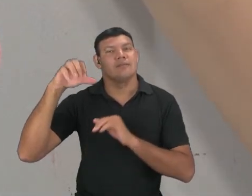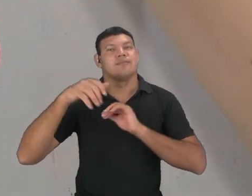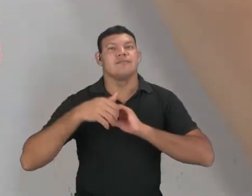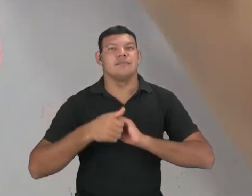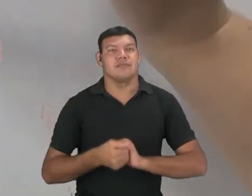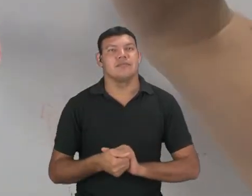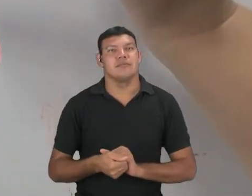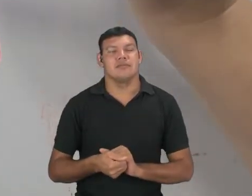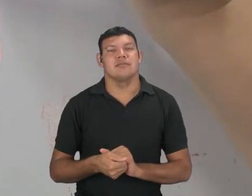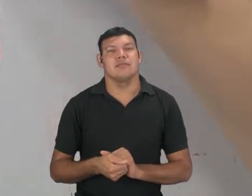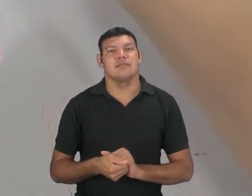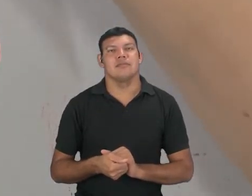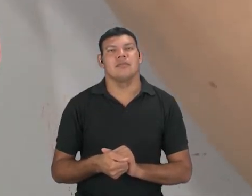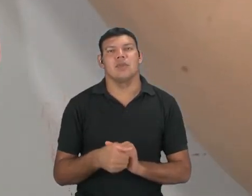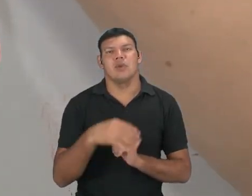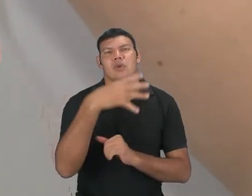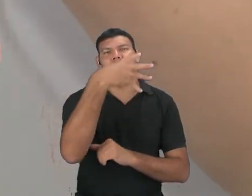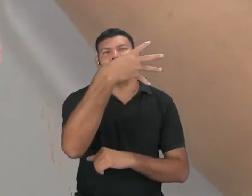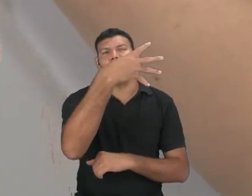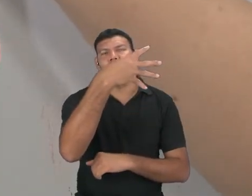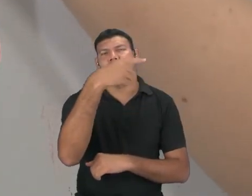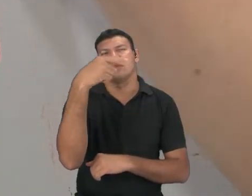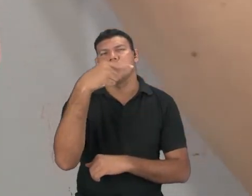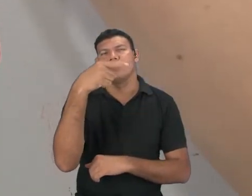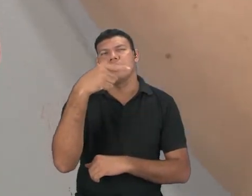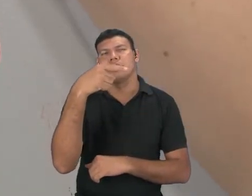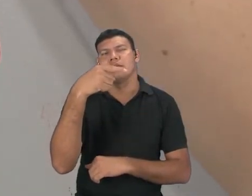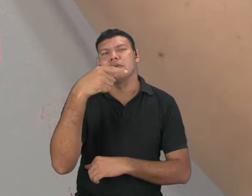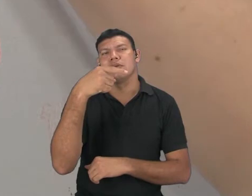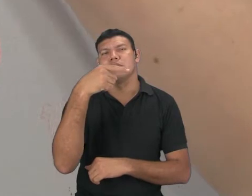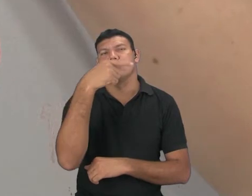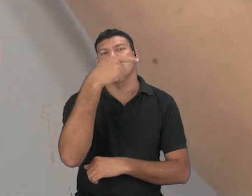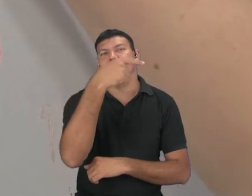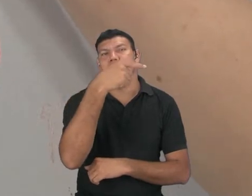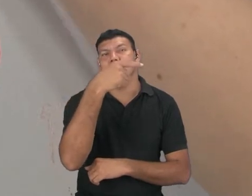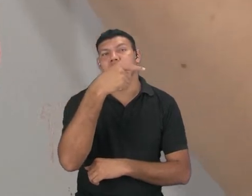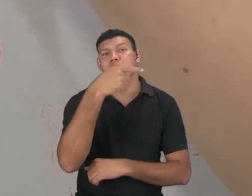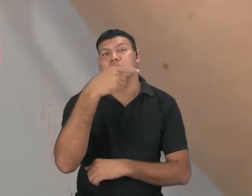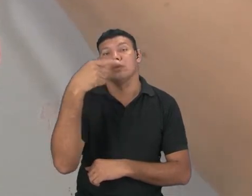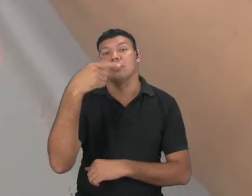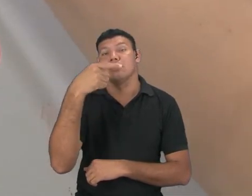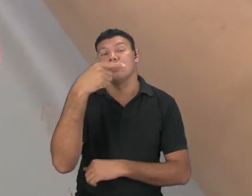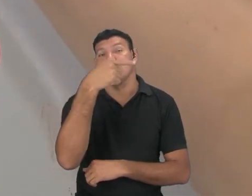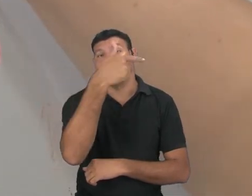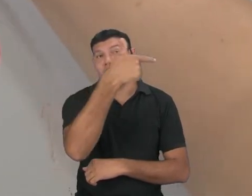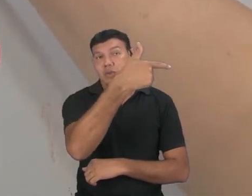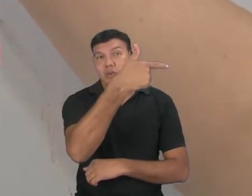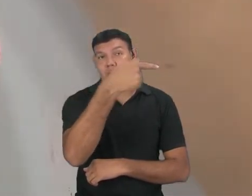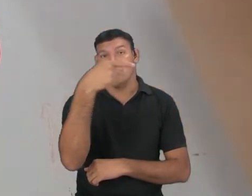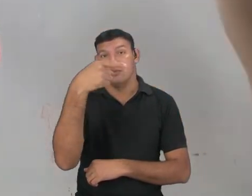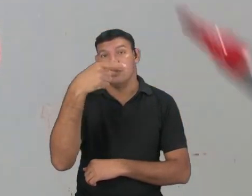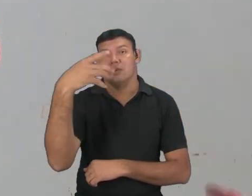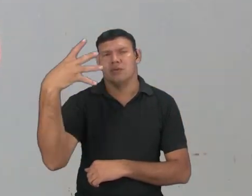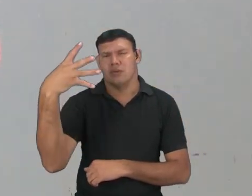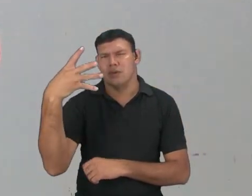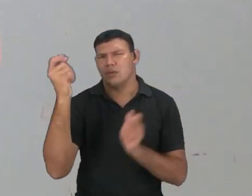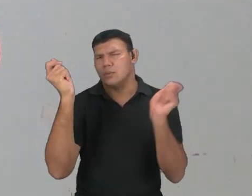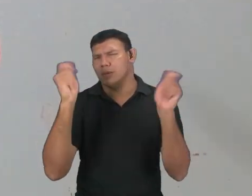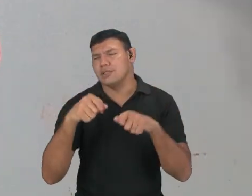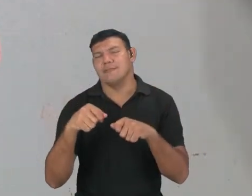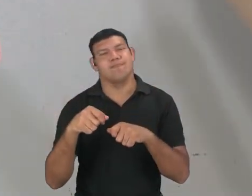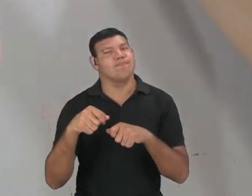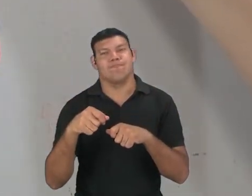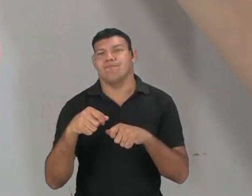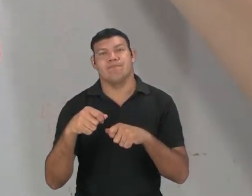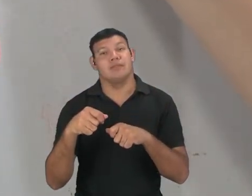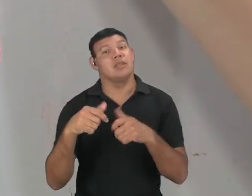como eu tirar 4 de 2? Não, então também vou pegar uma dezena aqui emprestado, né? E aqui vai ficar 5,